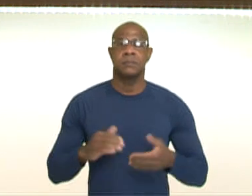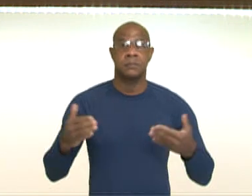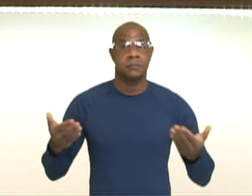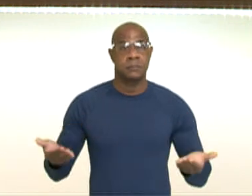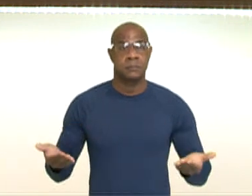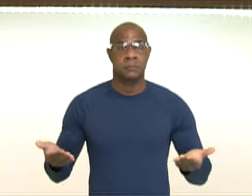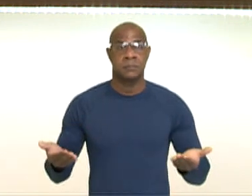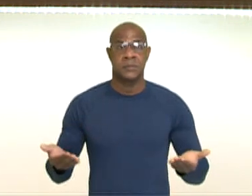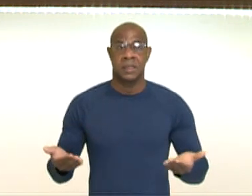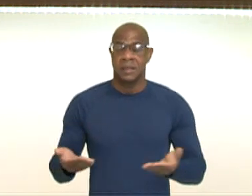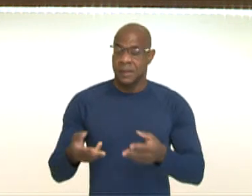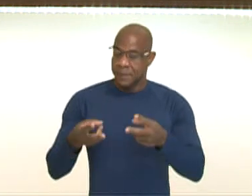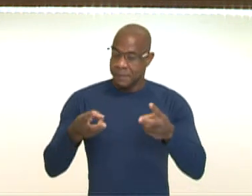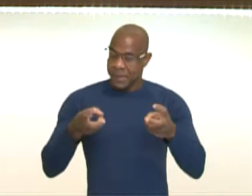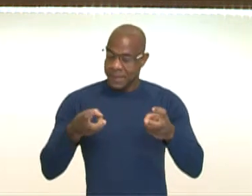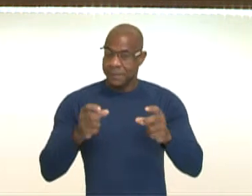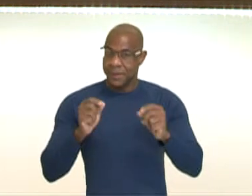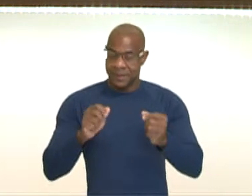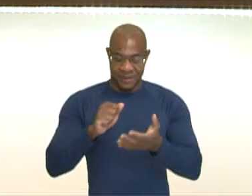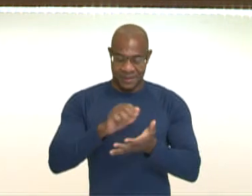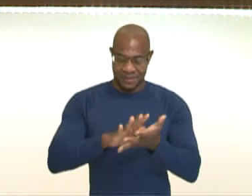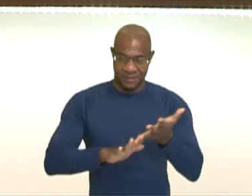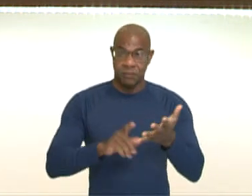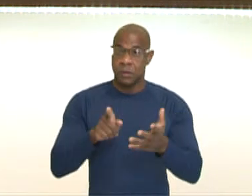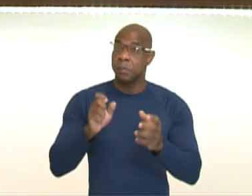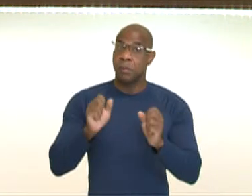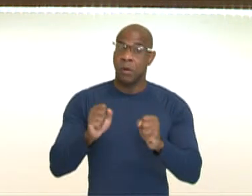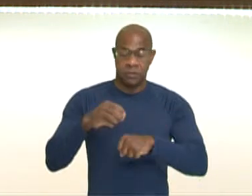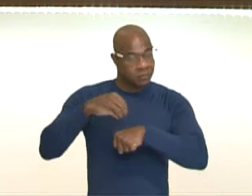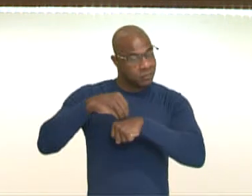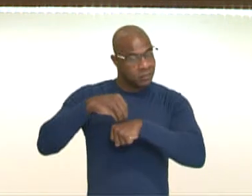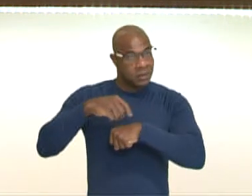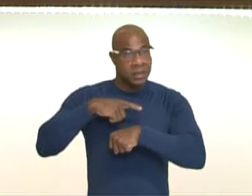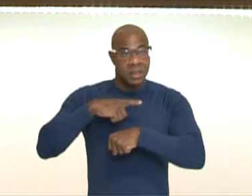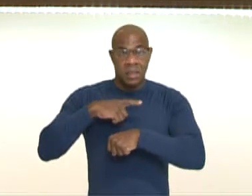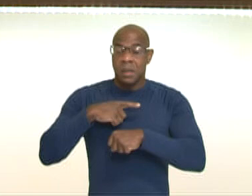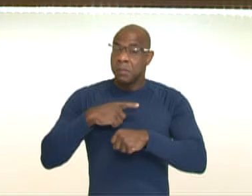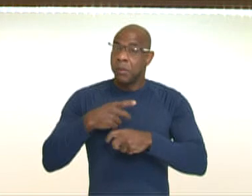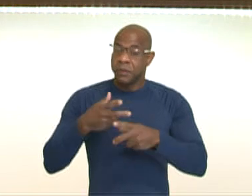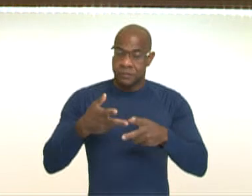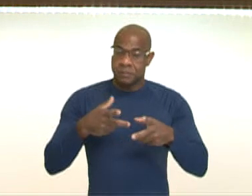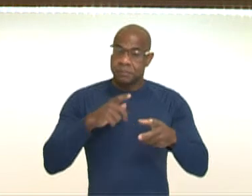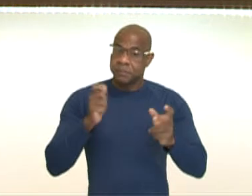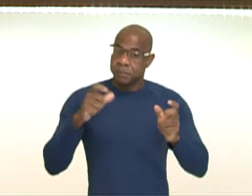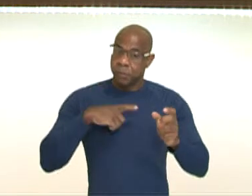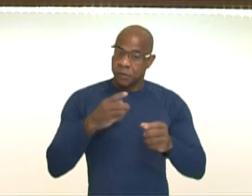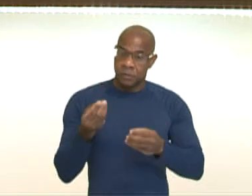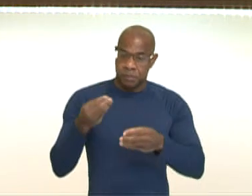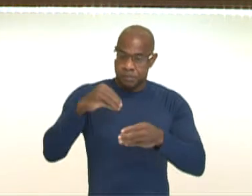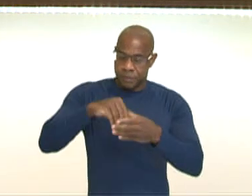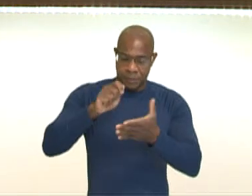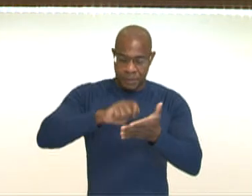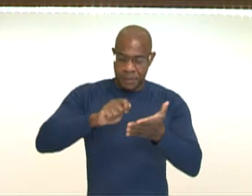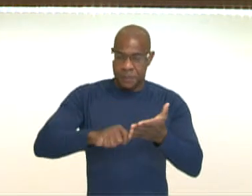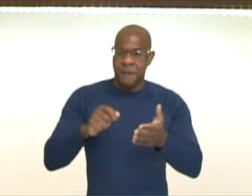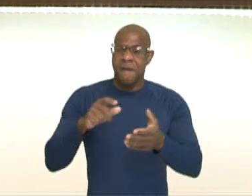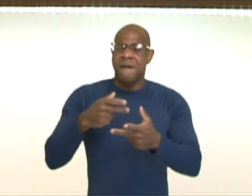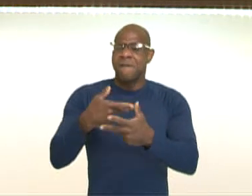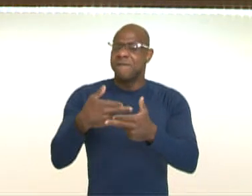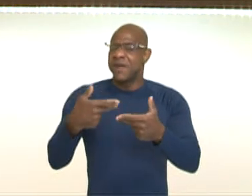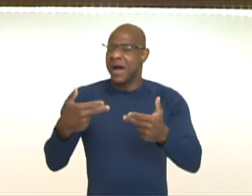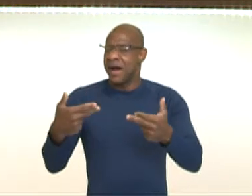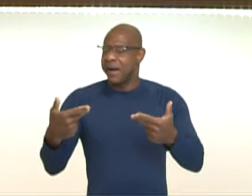Então, alunos, ao analisar a questão, você pode sugerir vários elementos que literalmente imputem a necessidade